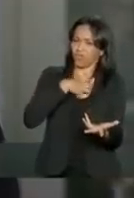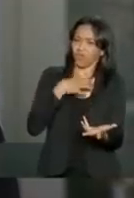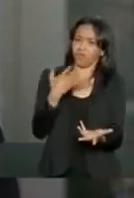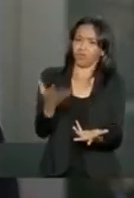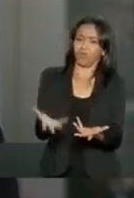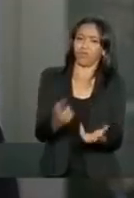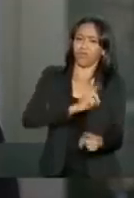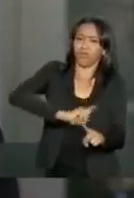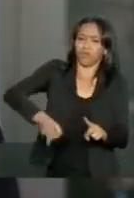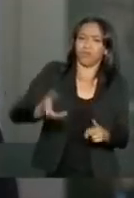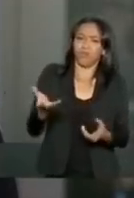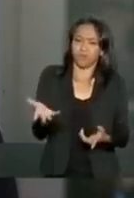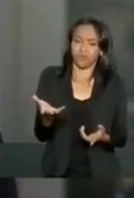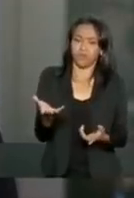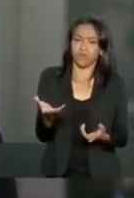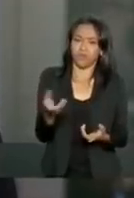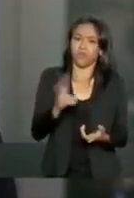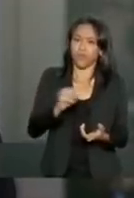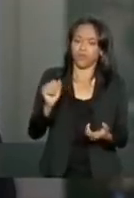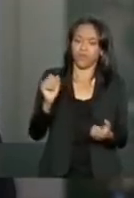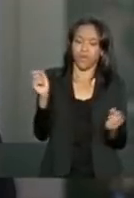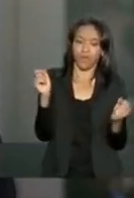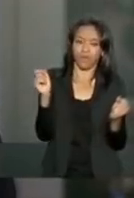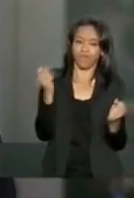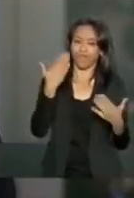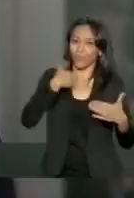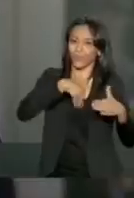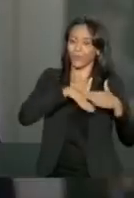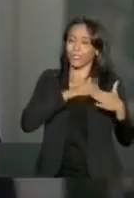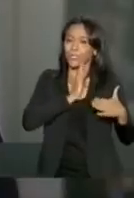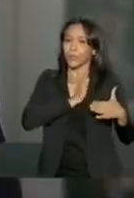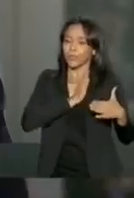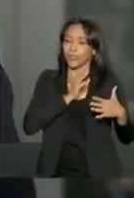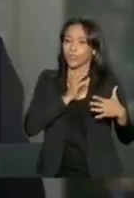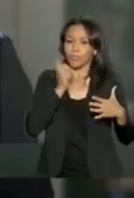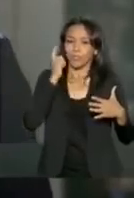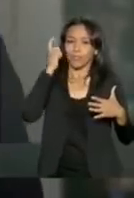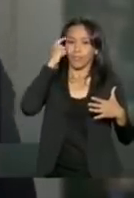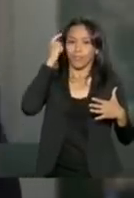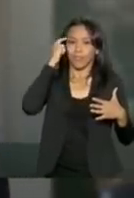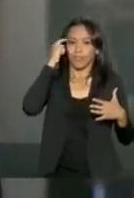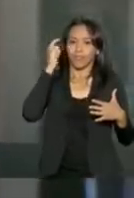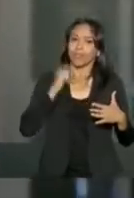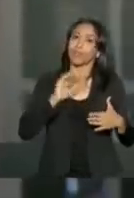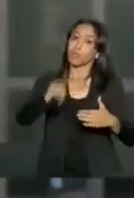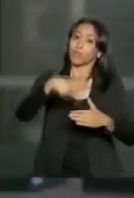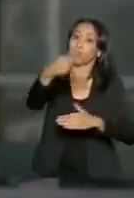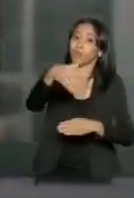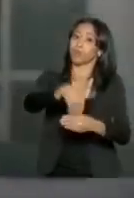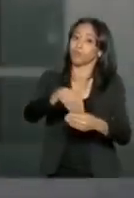certeza, ficará muito latente por ocasião das eleições do ano que vem.